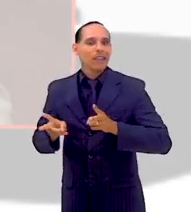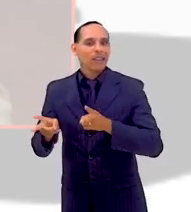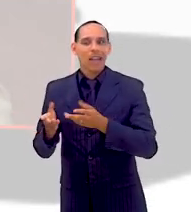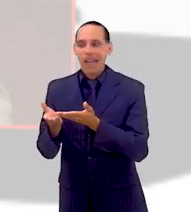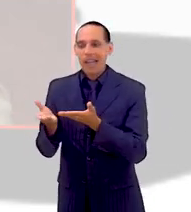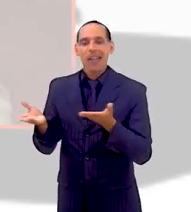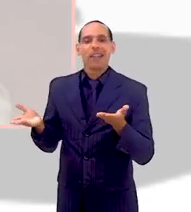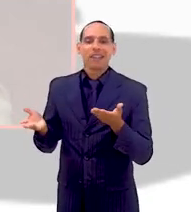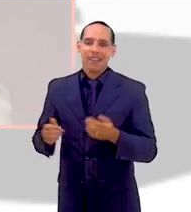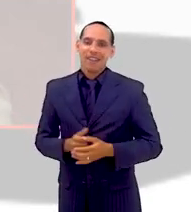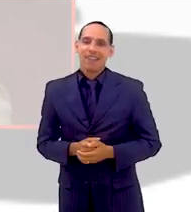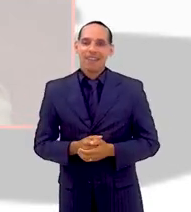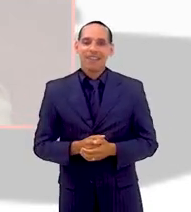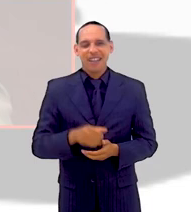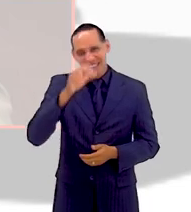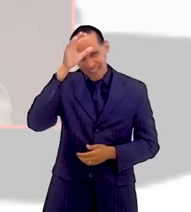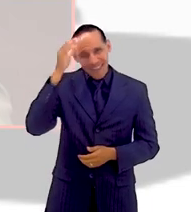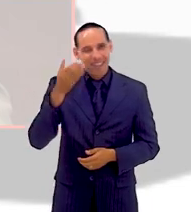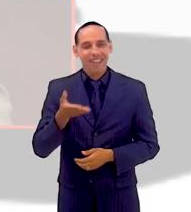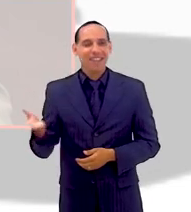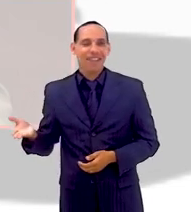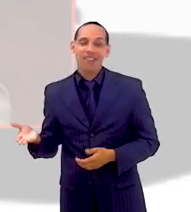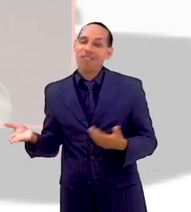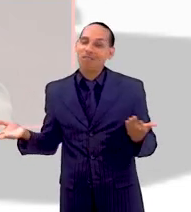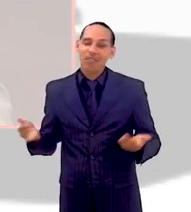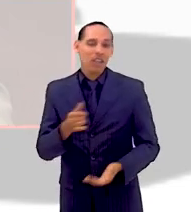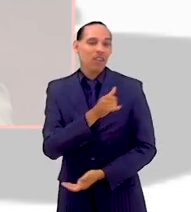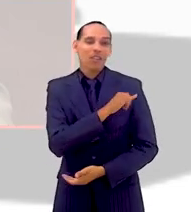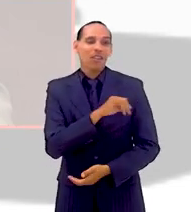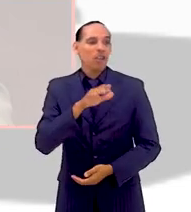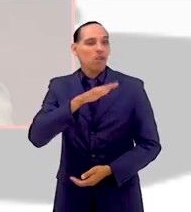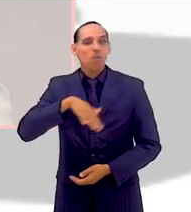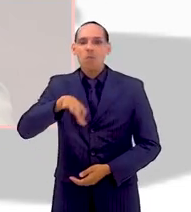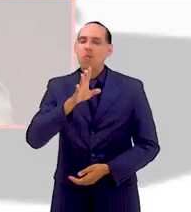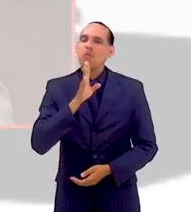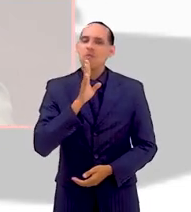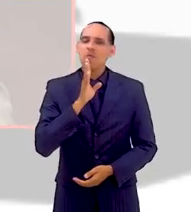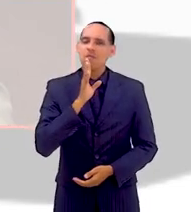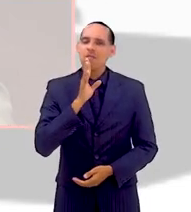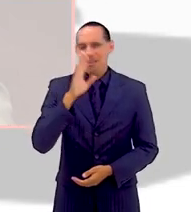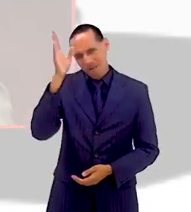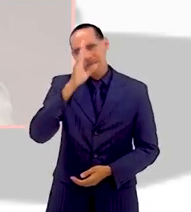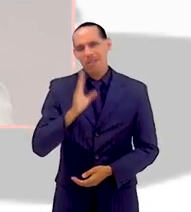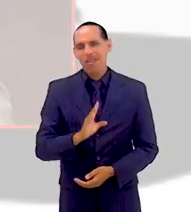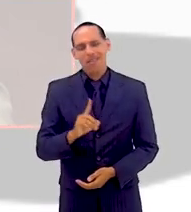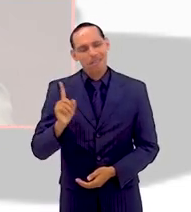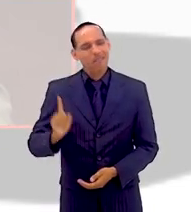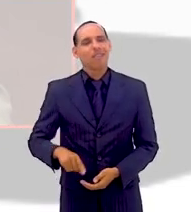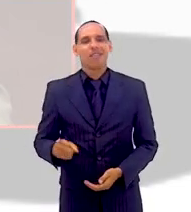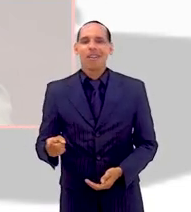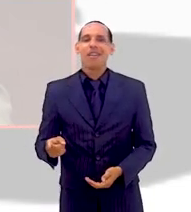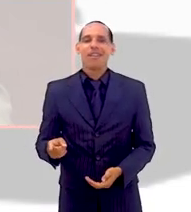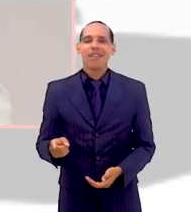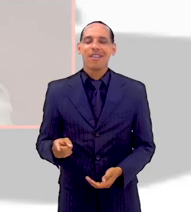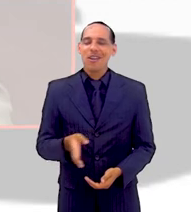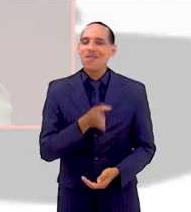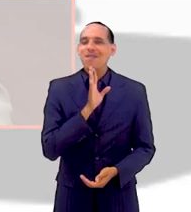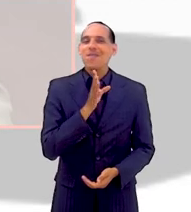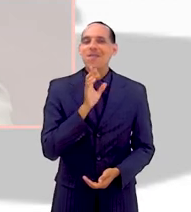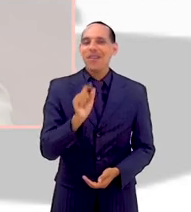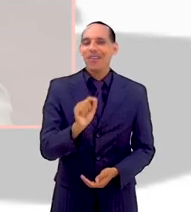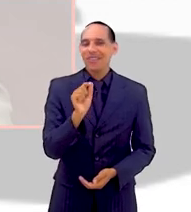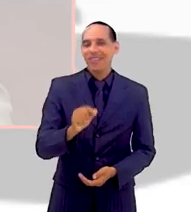de obra, atender esse cliente. Então, o Rio é reconhecido, o Brasil também, mas o Rio, por excelência, é